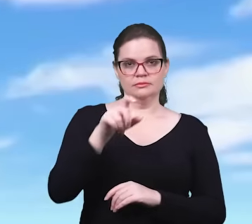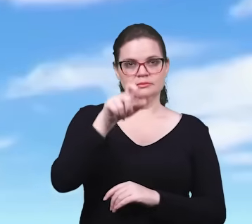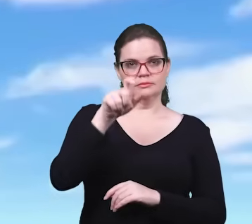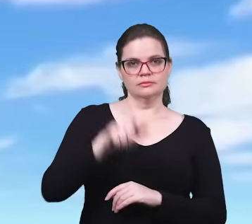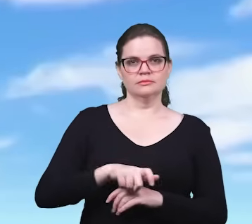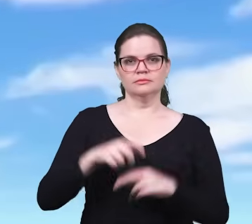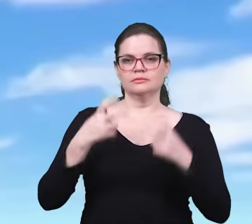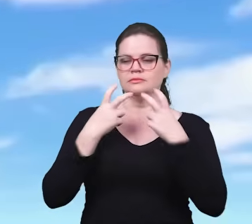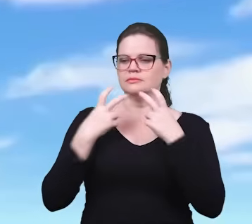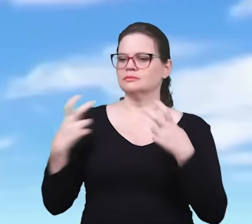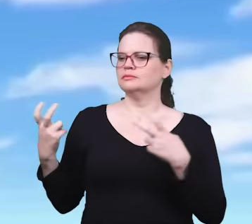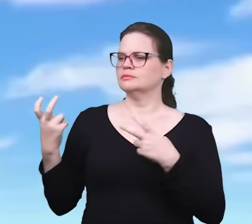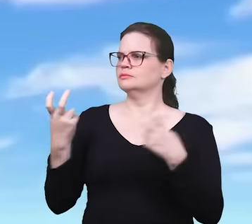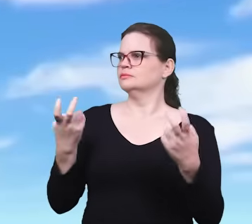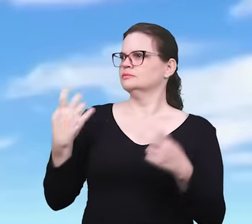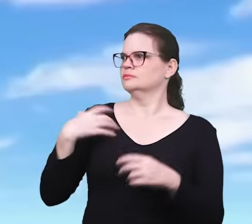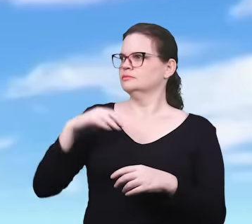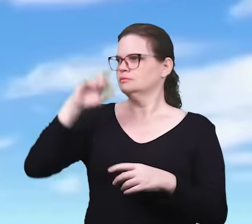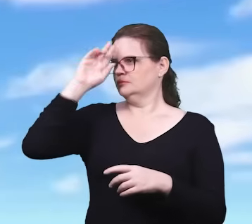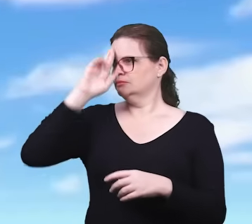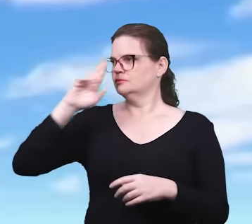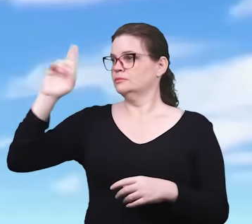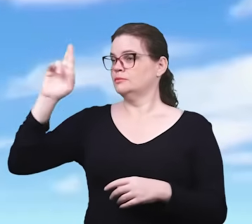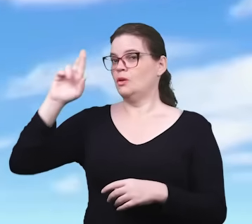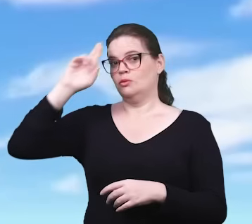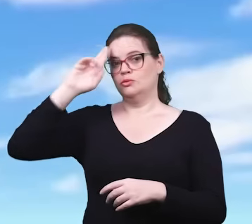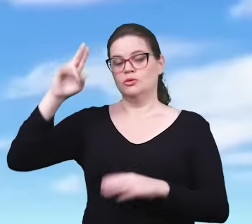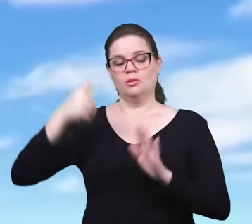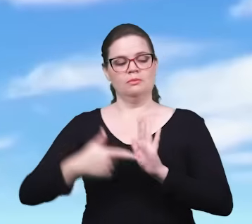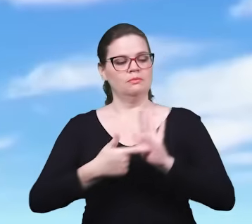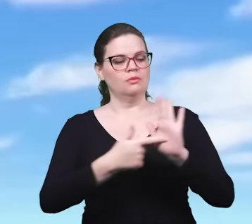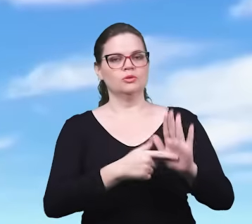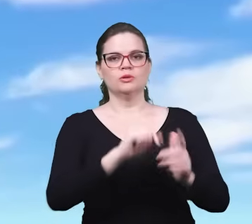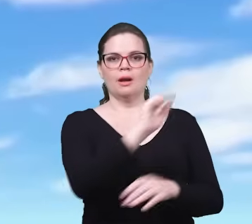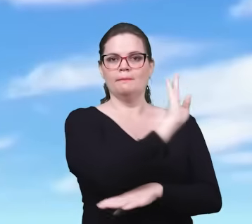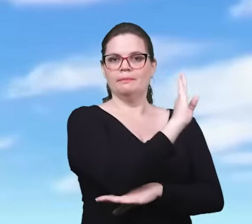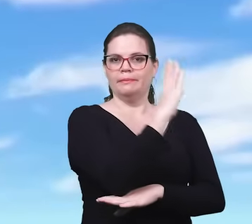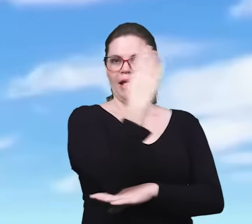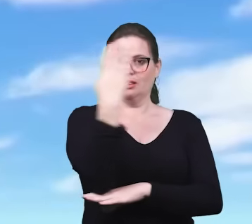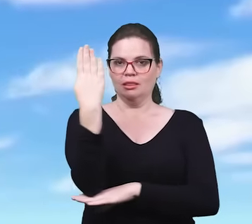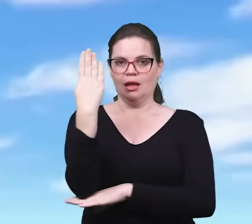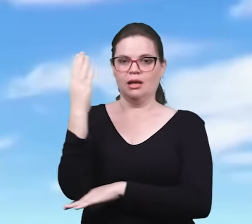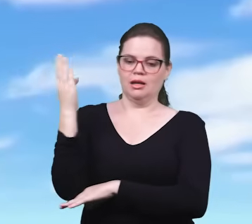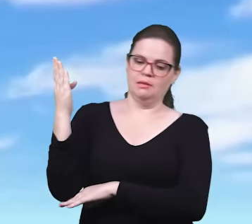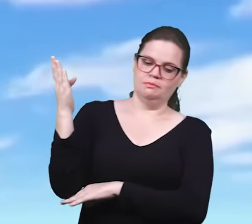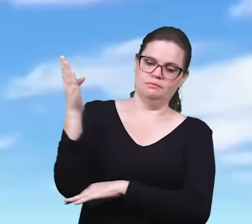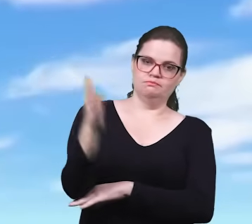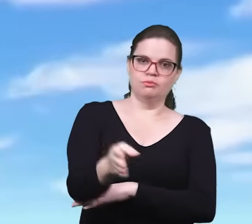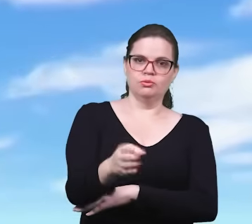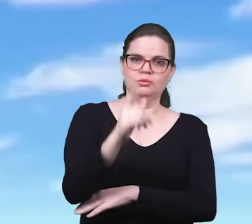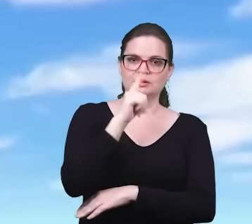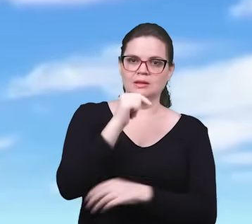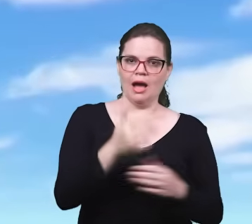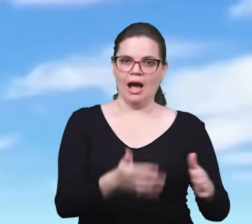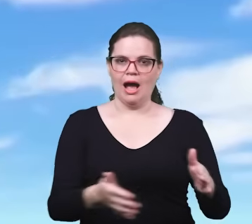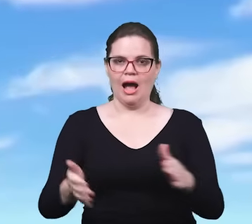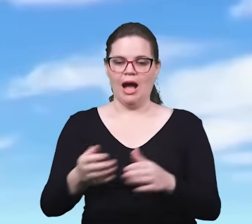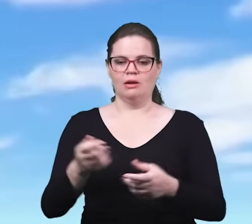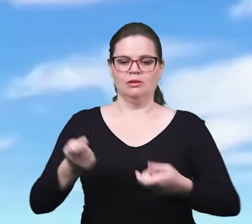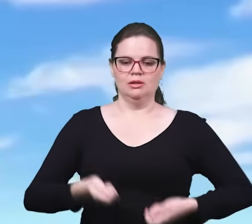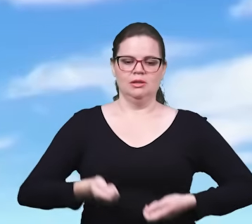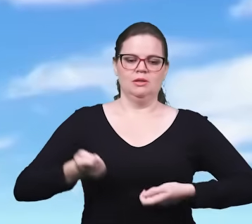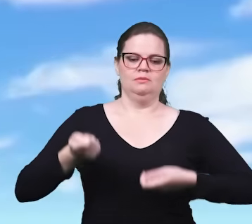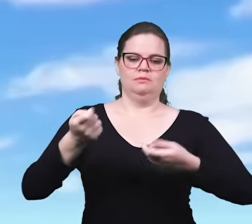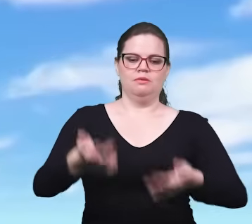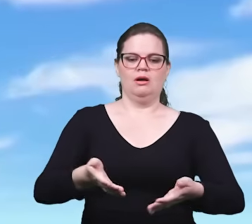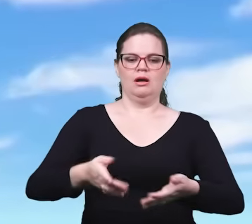Senhor, e o Senhor mostrou-lhe um lenho, que lançou nas águas, e as águas se tornaram